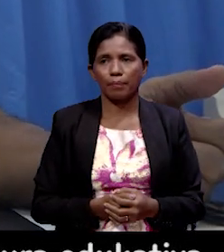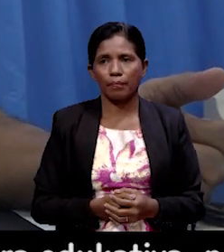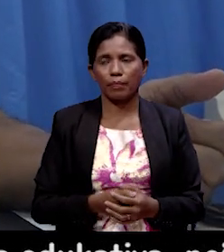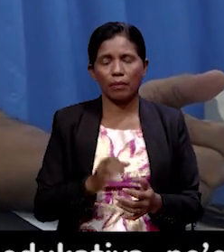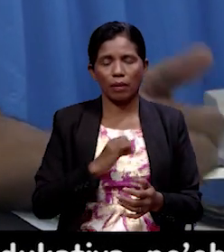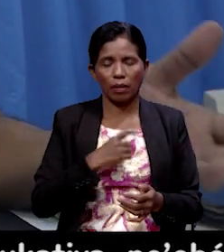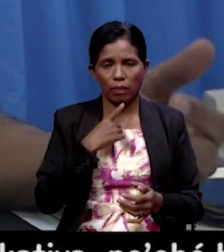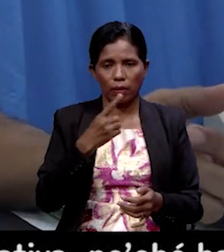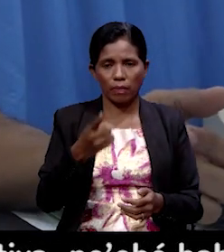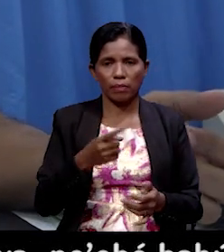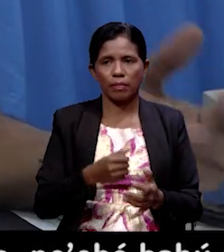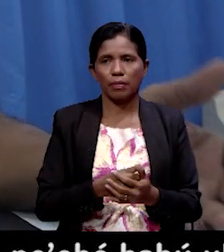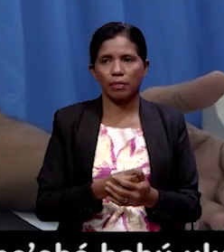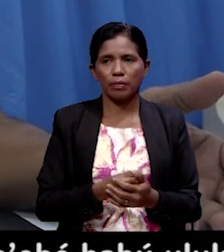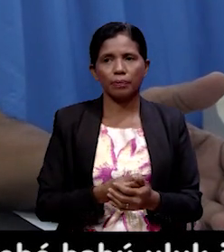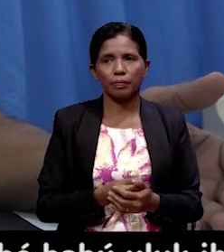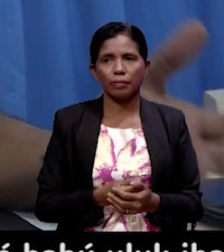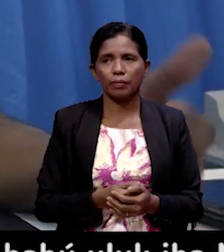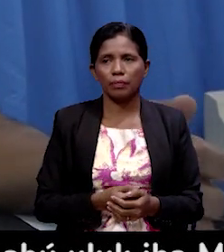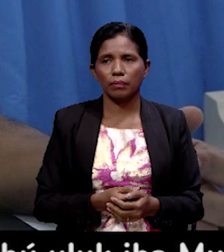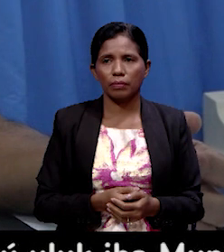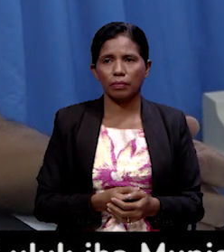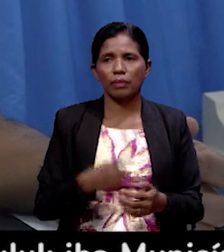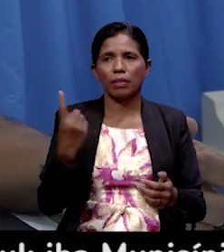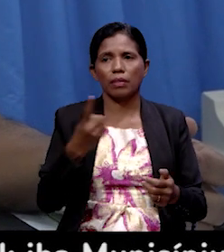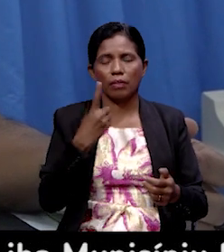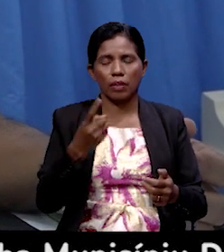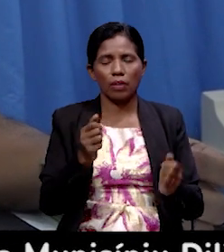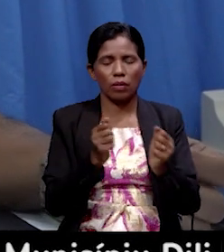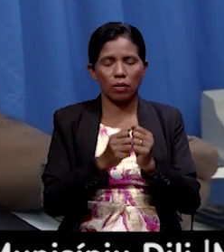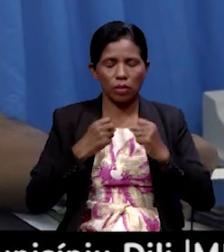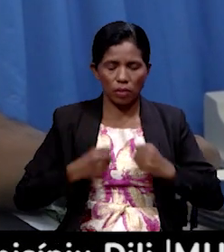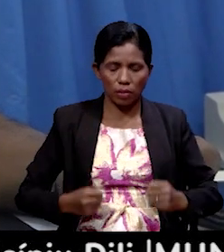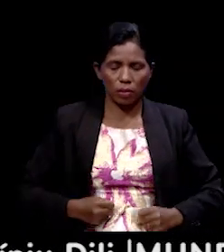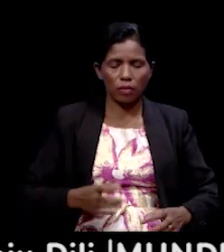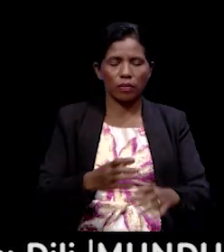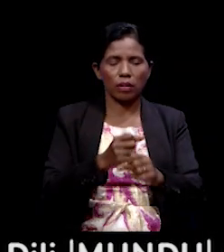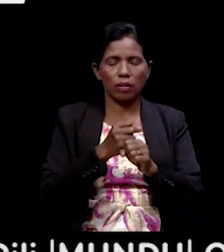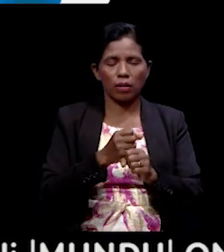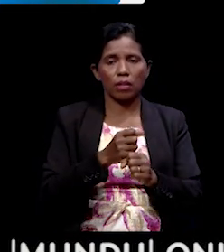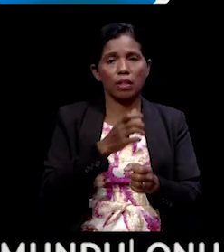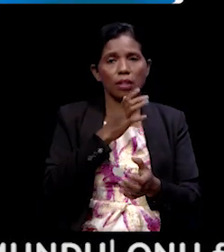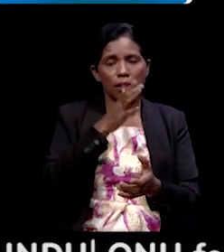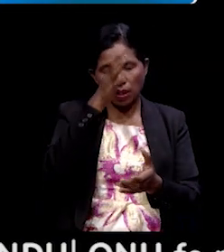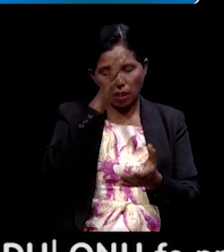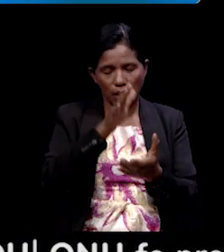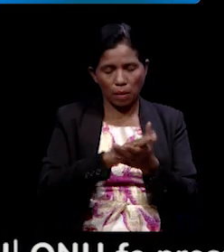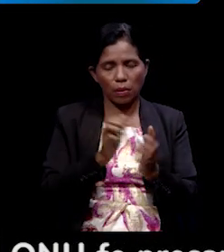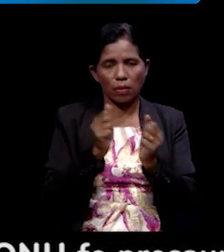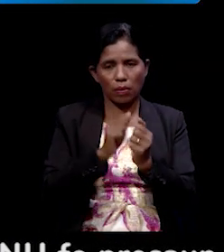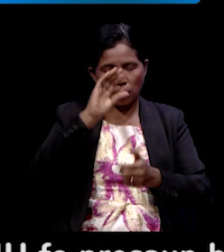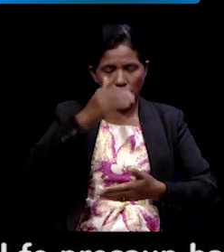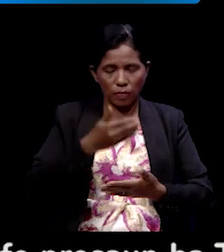orienta a um sargento né, na fatin ao Saudi para fotin da Nia Lain Honi Wansire. Hafuin cumpri quarantina loro sono